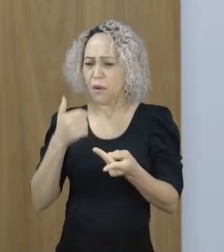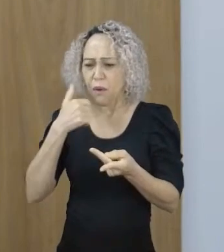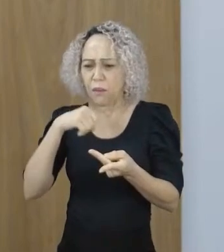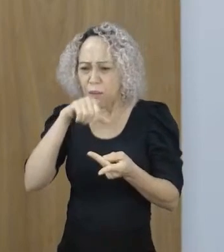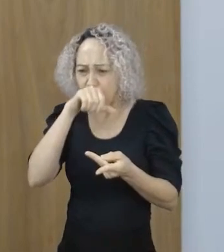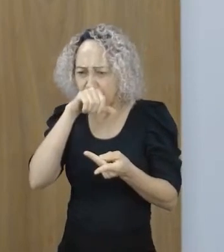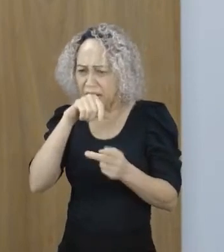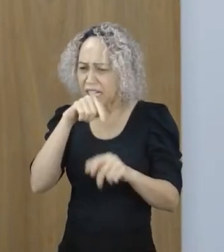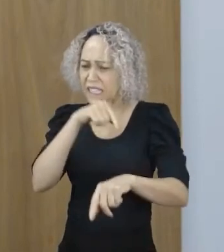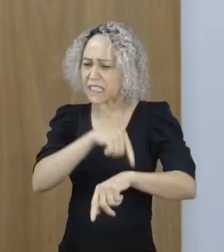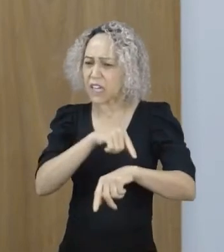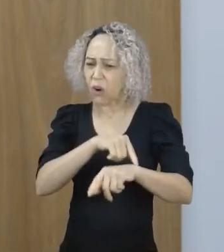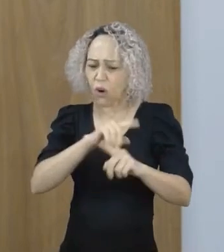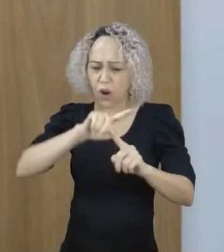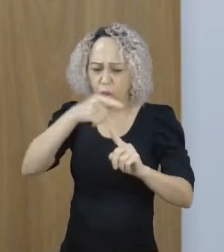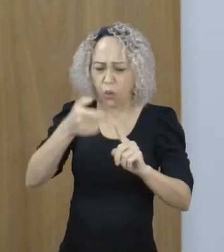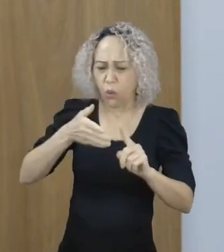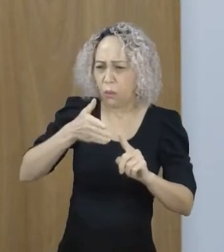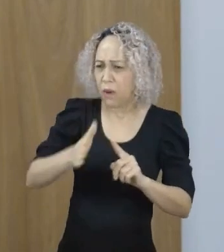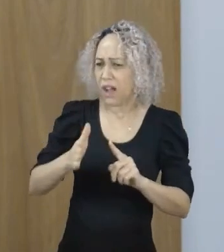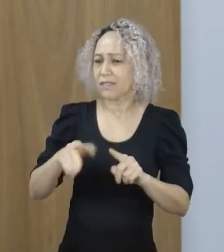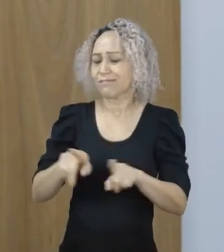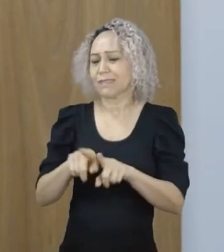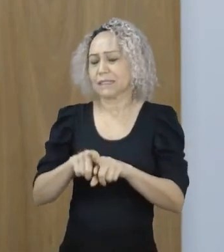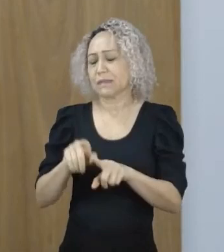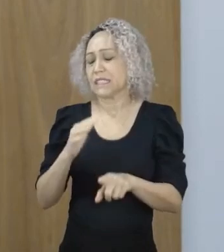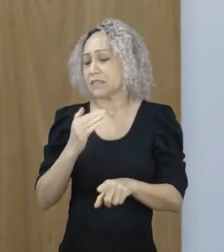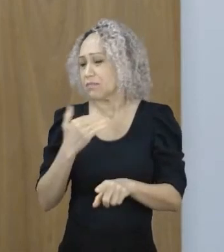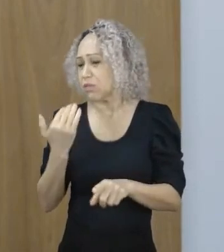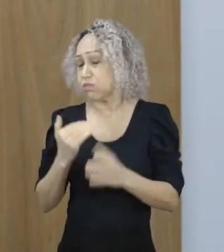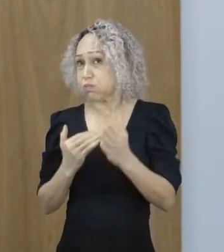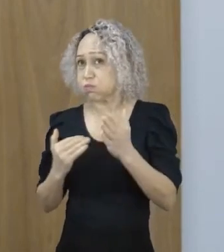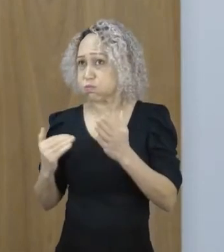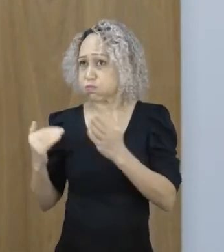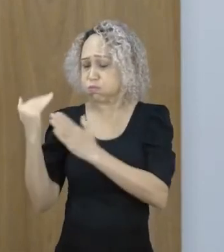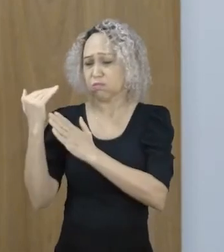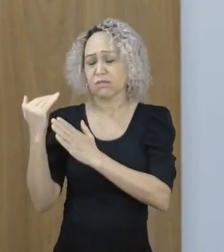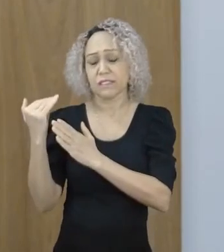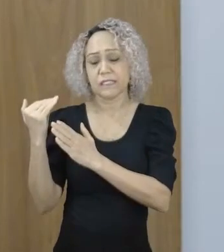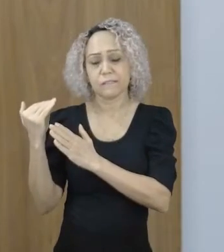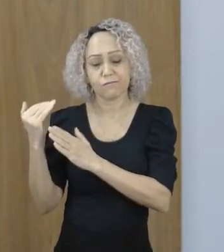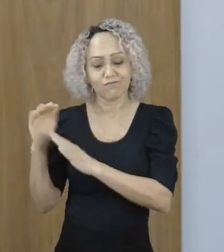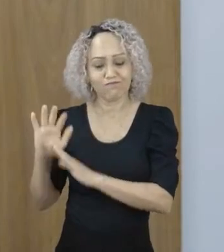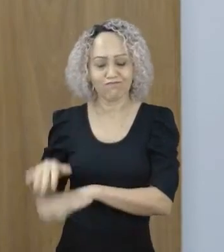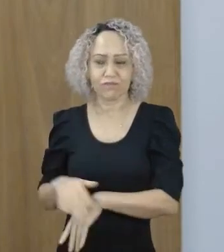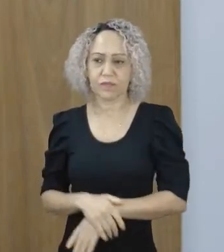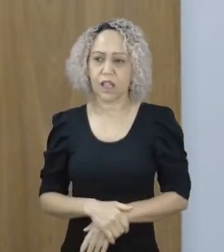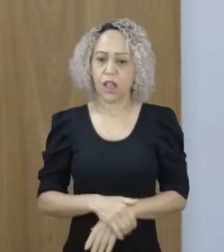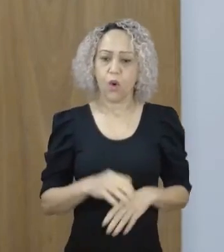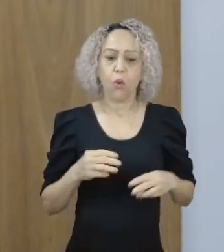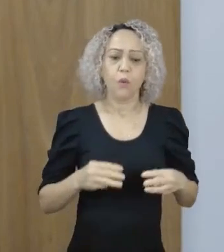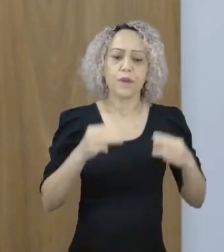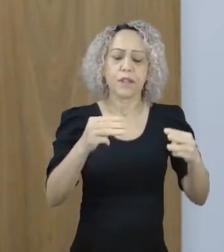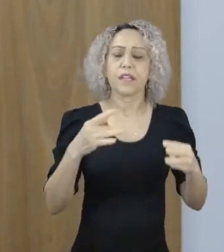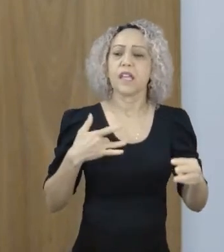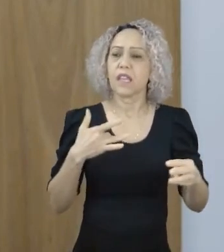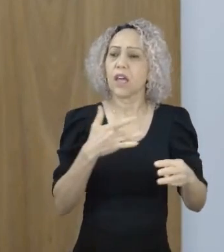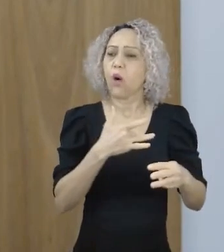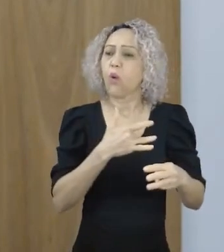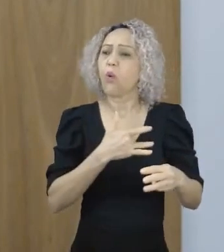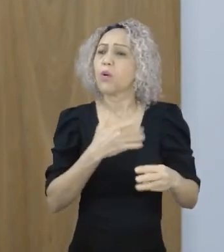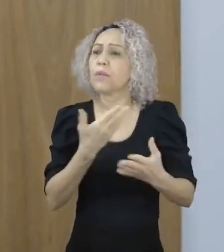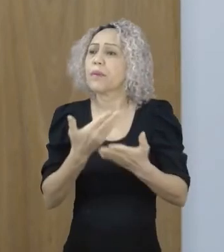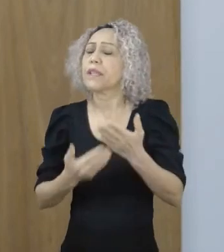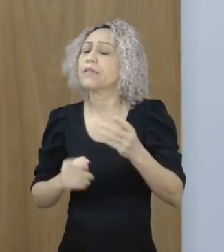extremamente prejudicial. Agora, o Ministério da Saúde perdeu a liderança, a coordenação do Sistema Único de Saúde. O Sistema Único de Saúde